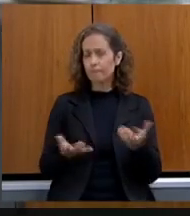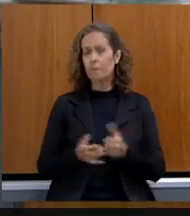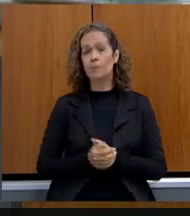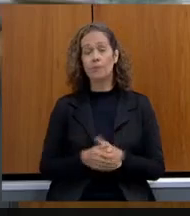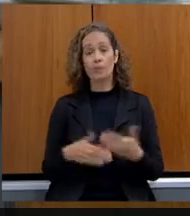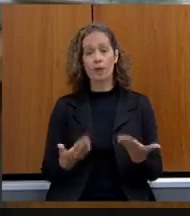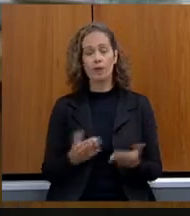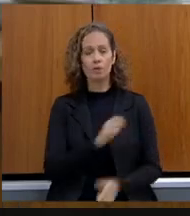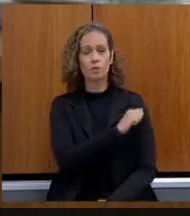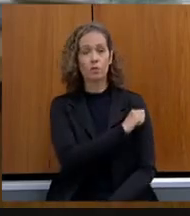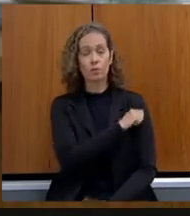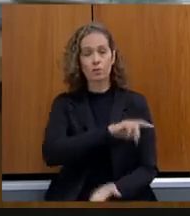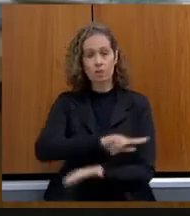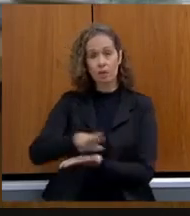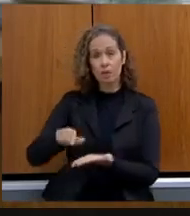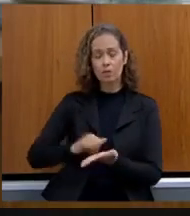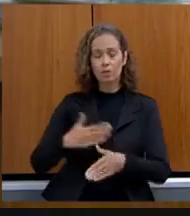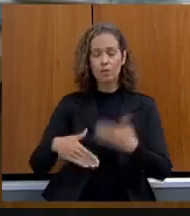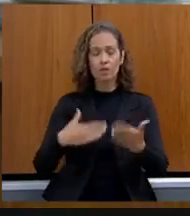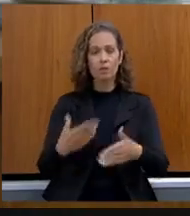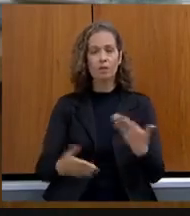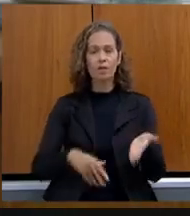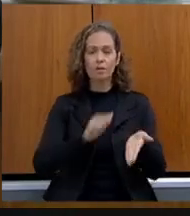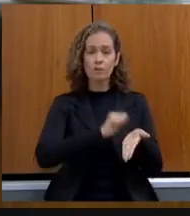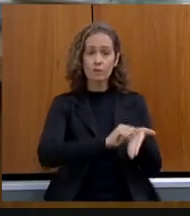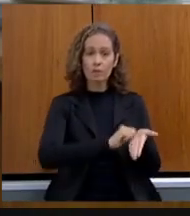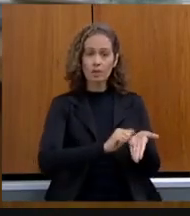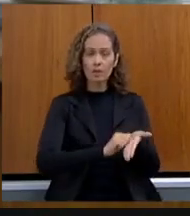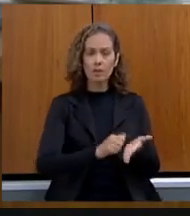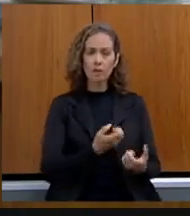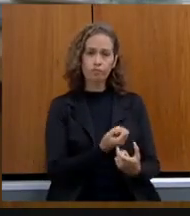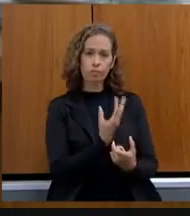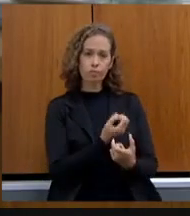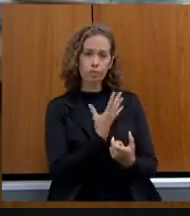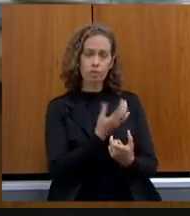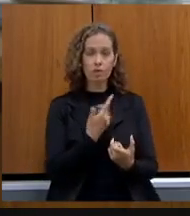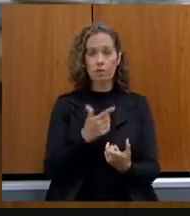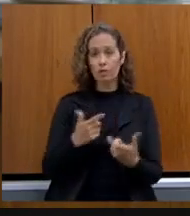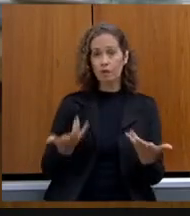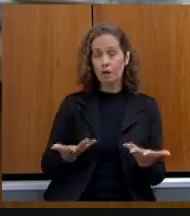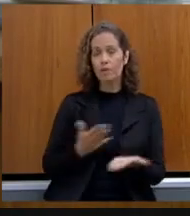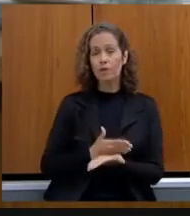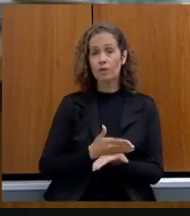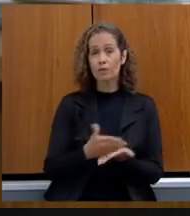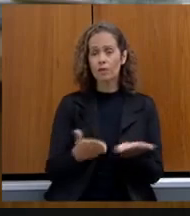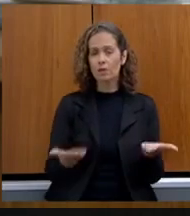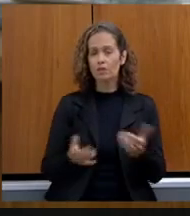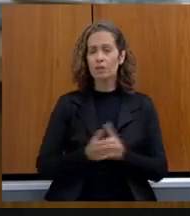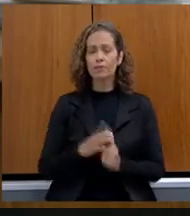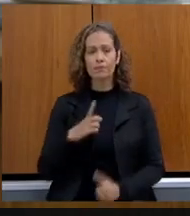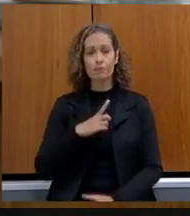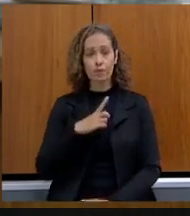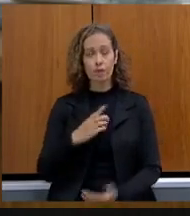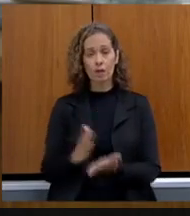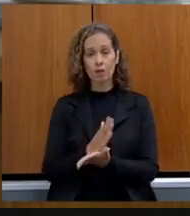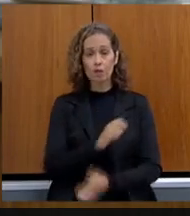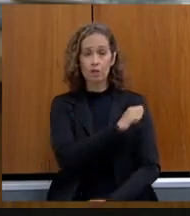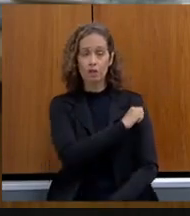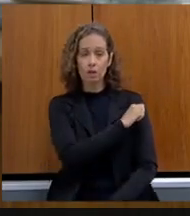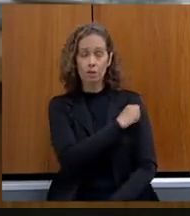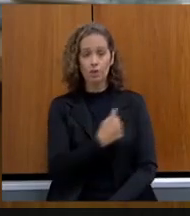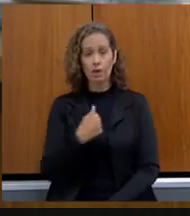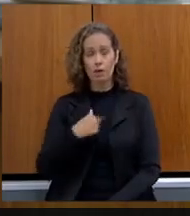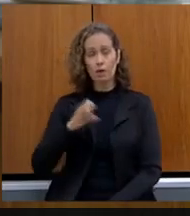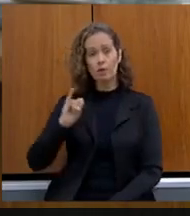estudantes que não tiveram no processo de alfabetização né Deputado as férias e desde o início das atividades tem estudante quando eu tava em Itabira na